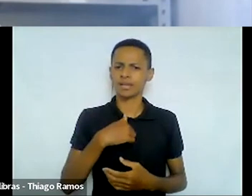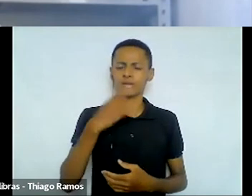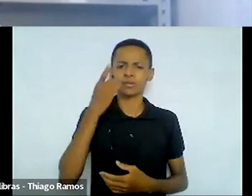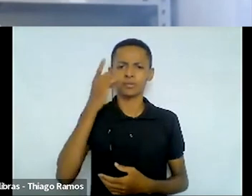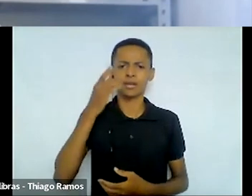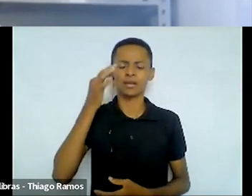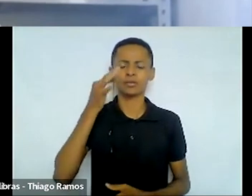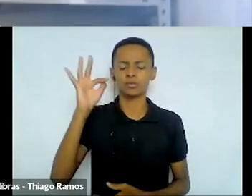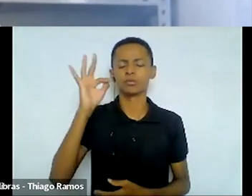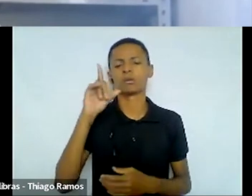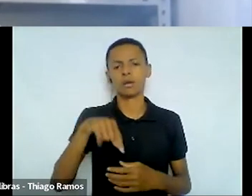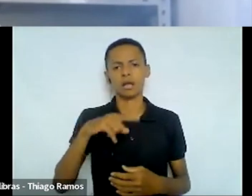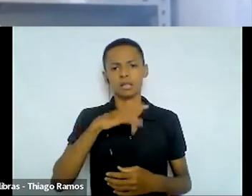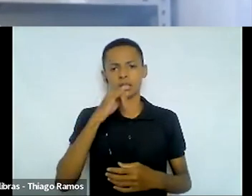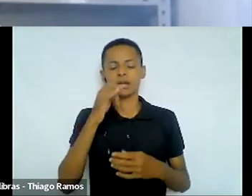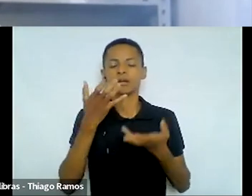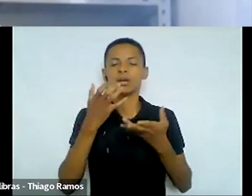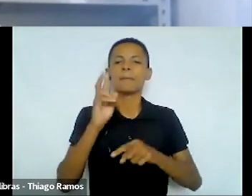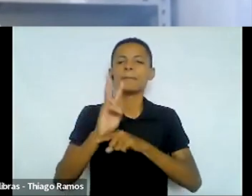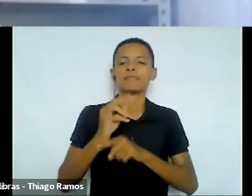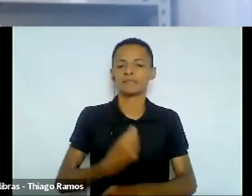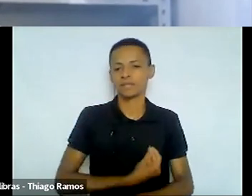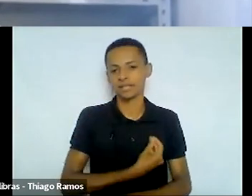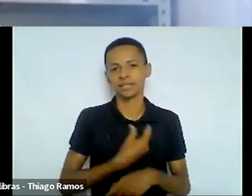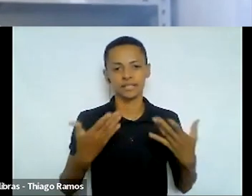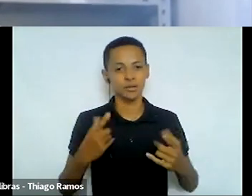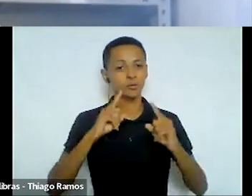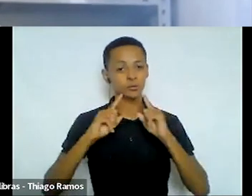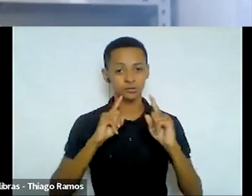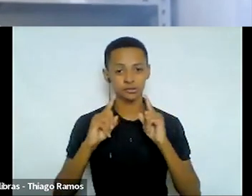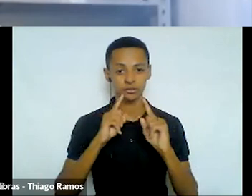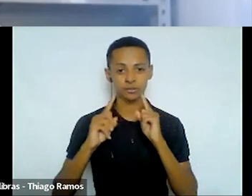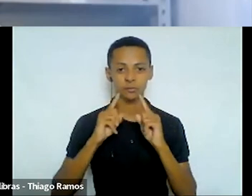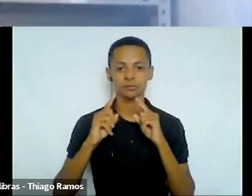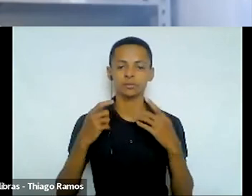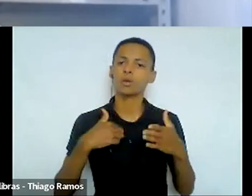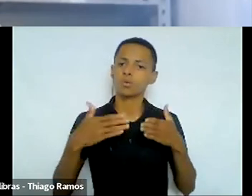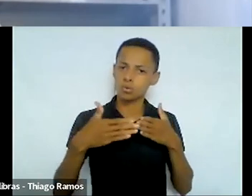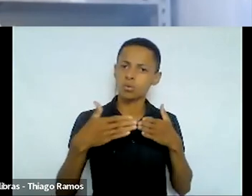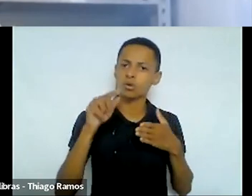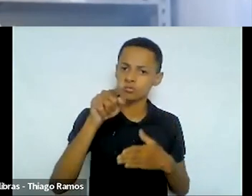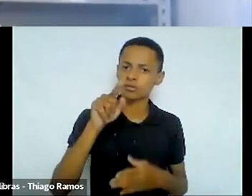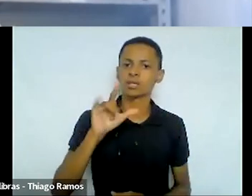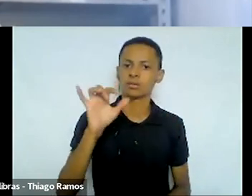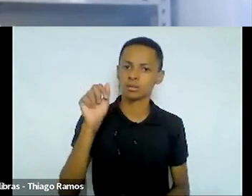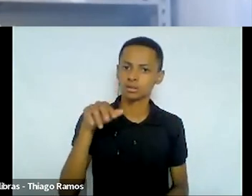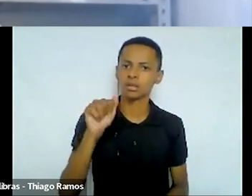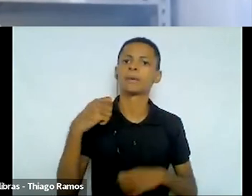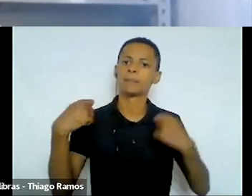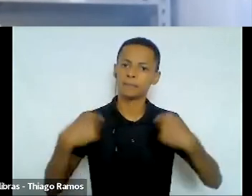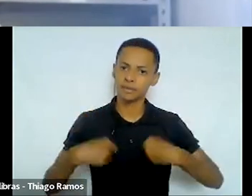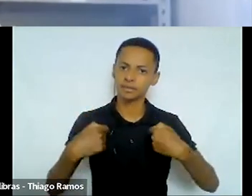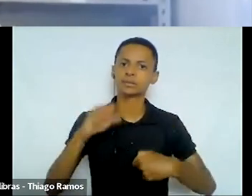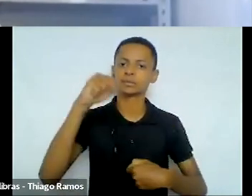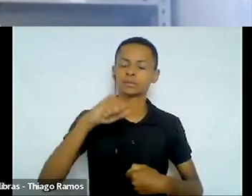política de drogas que protegia a vida. Então, o diálogo, Luciano, eu concordo com você, o diálogo tem que ser de todos